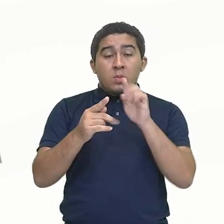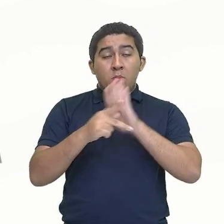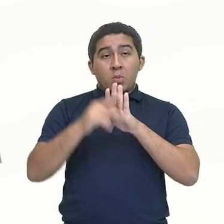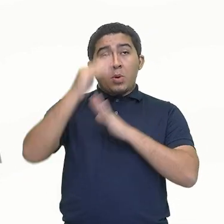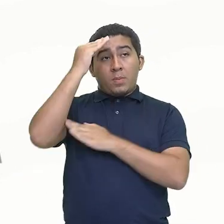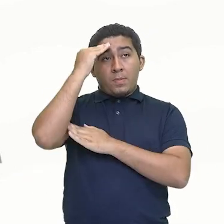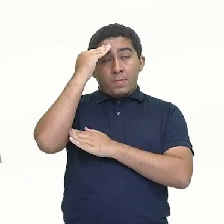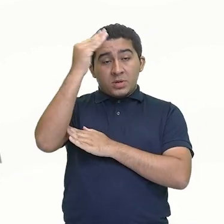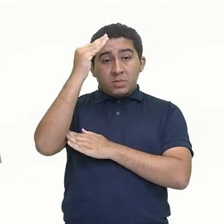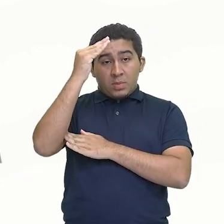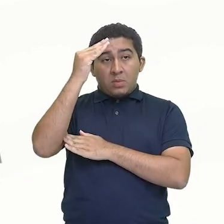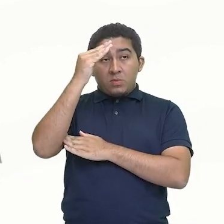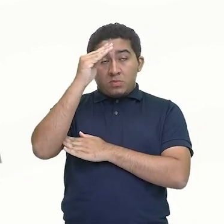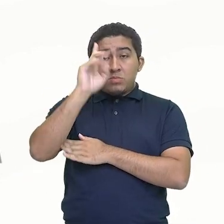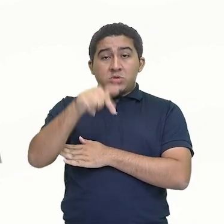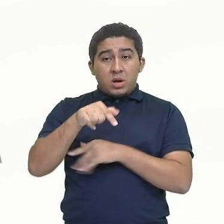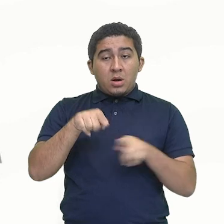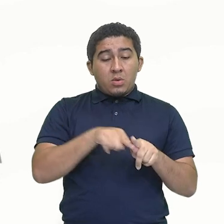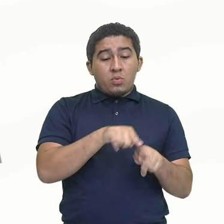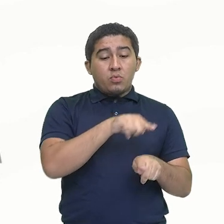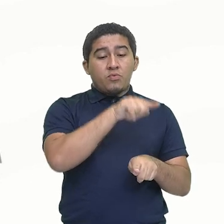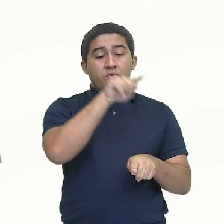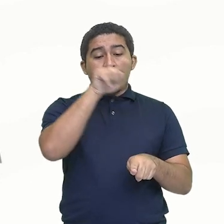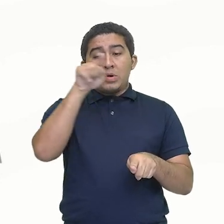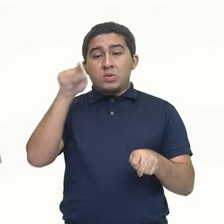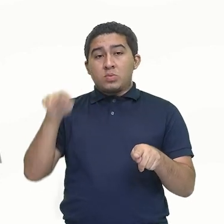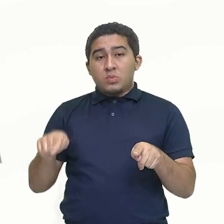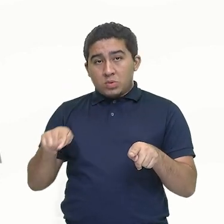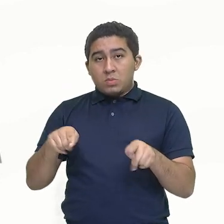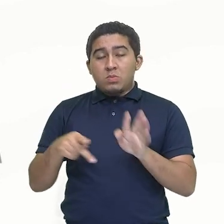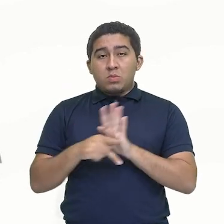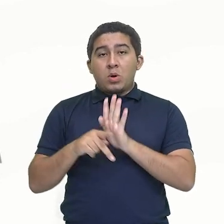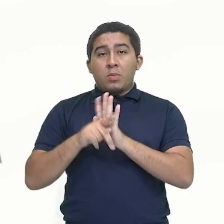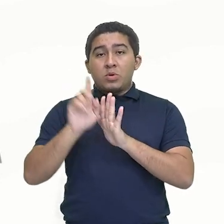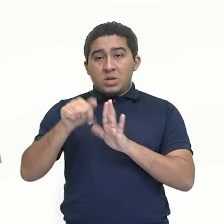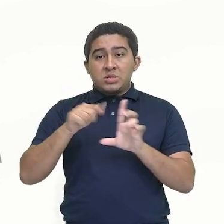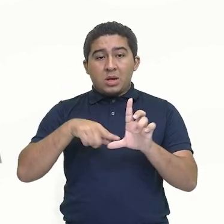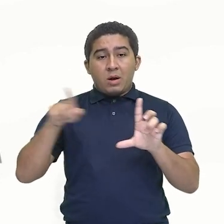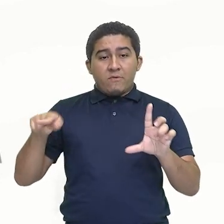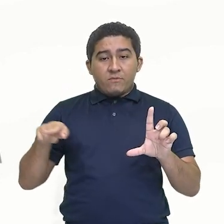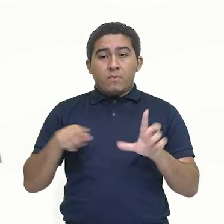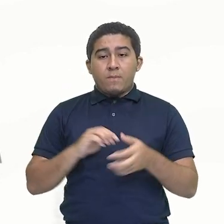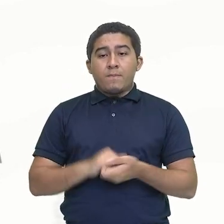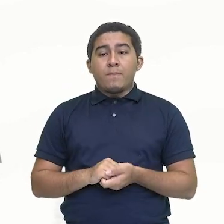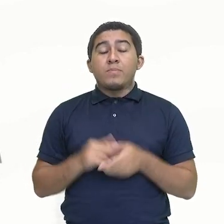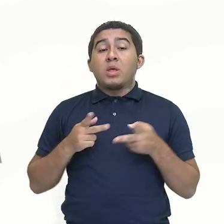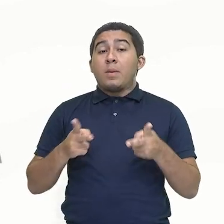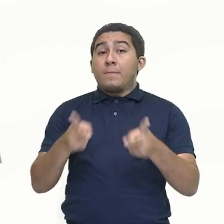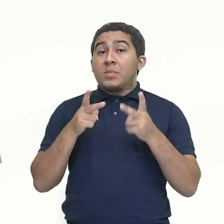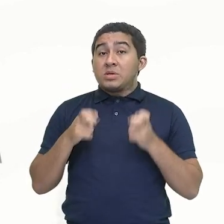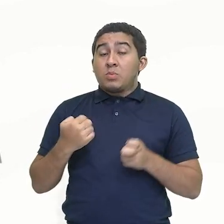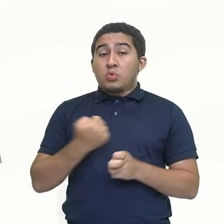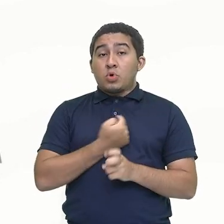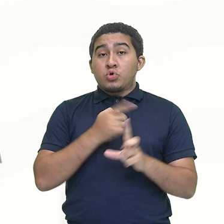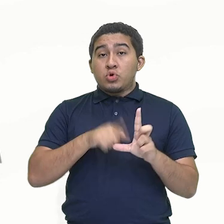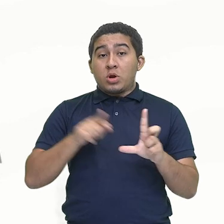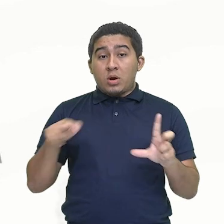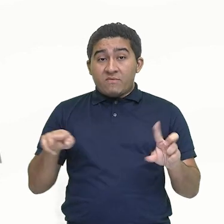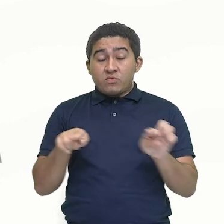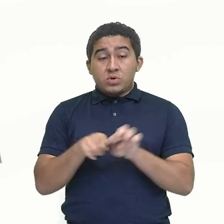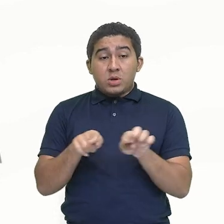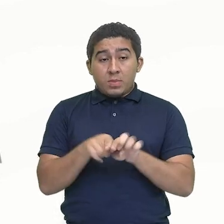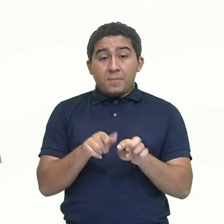central da curvatura aí desse gráfico, tá bom? Perceba que o nosso gráfico,